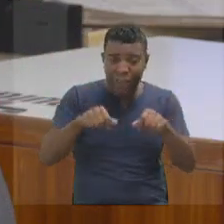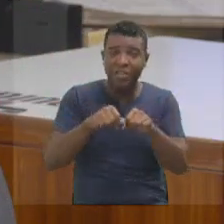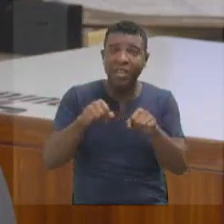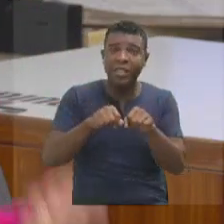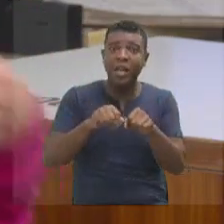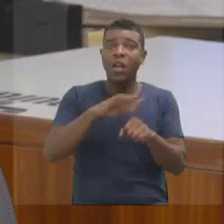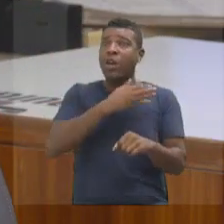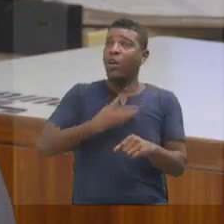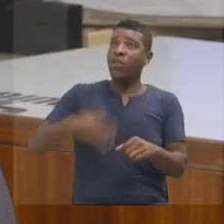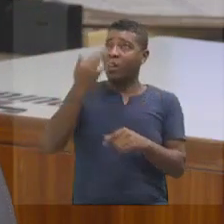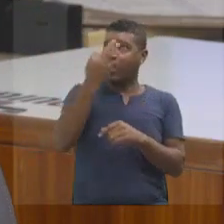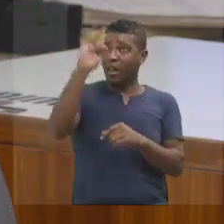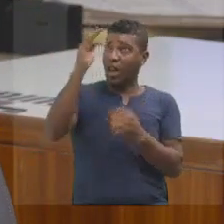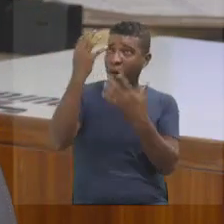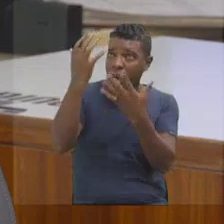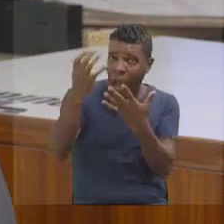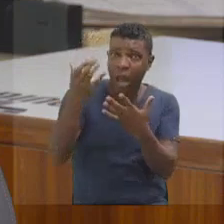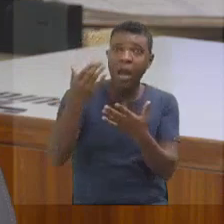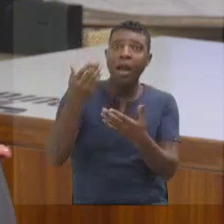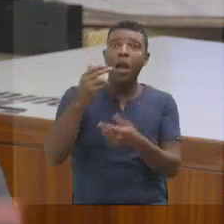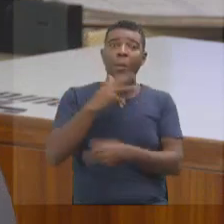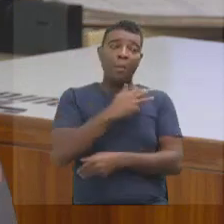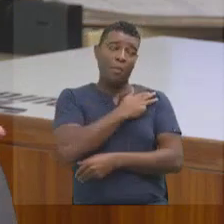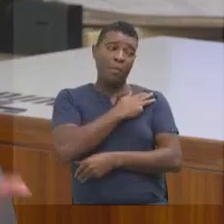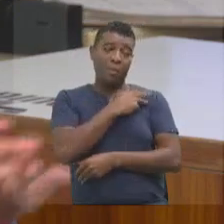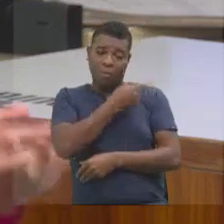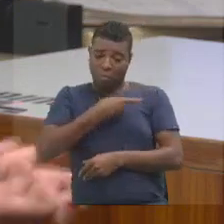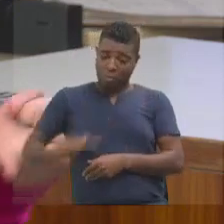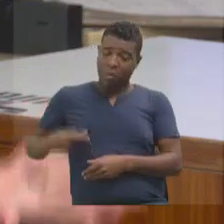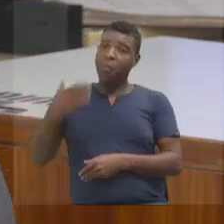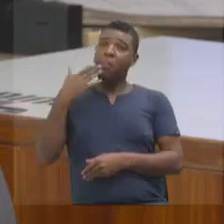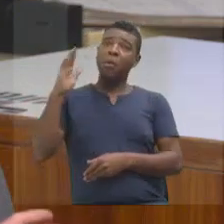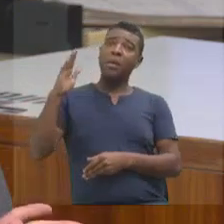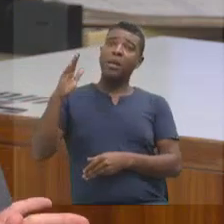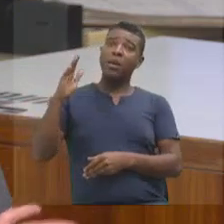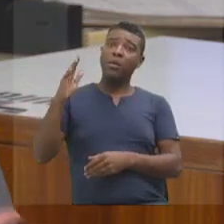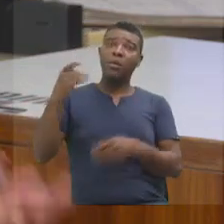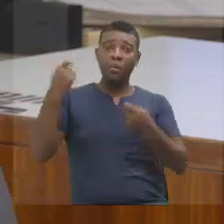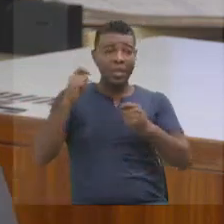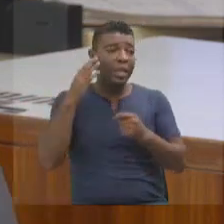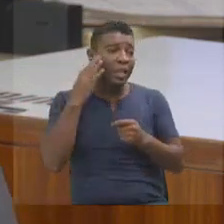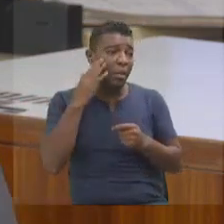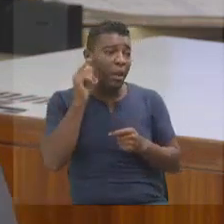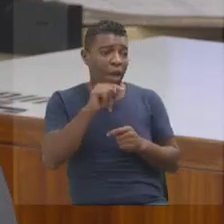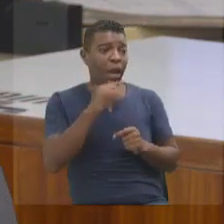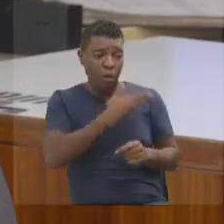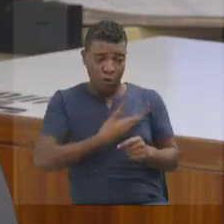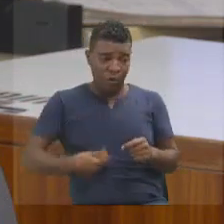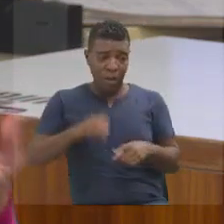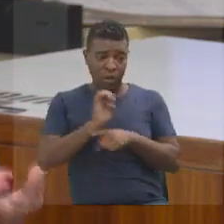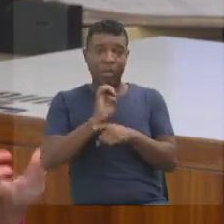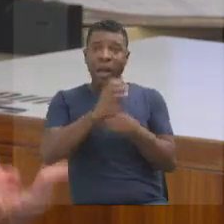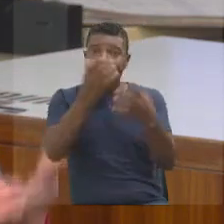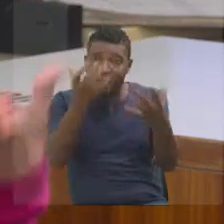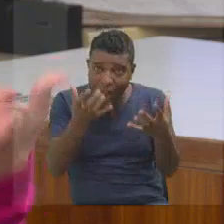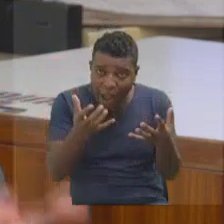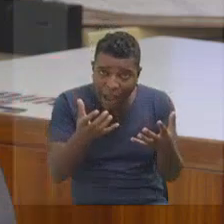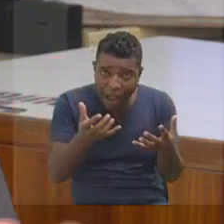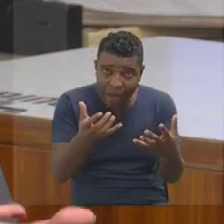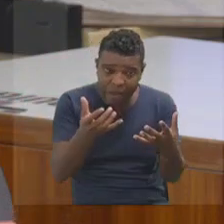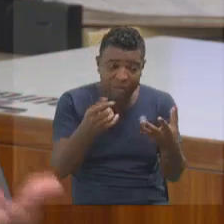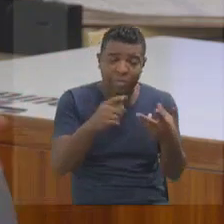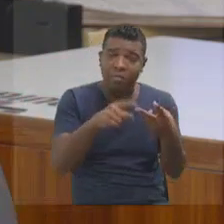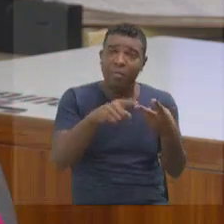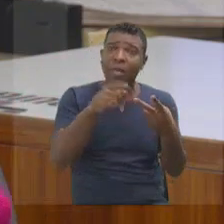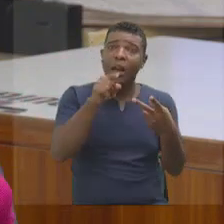quer o presidente Lula prometeu e basta a gente saber se o governo do estado que é então eu gostaria de saber do Senhor se o governo do estado